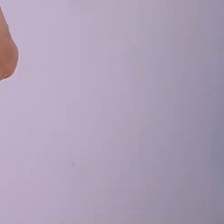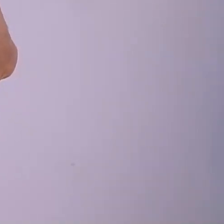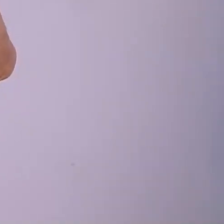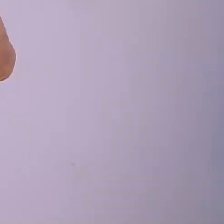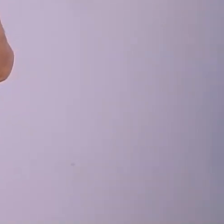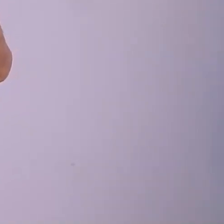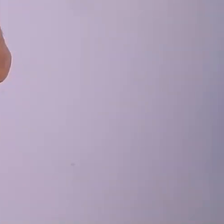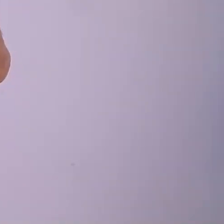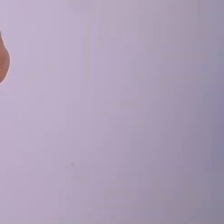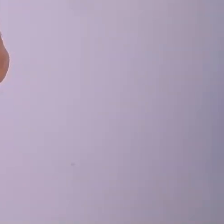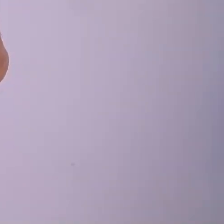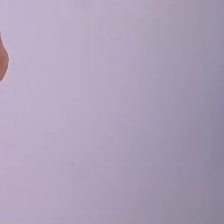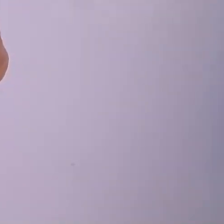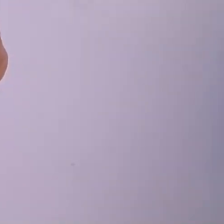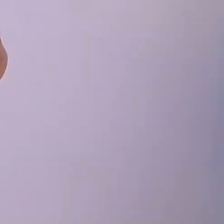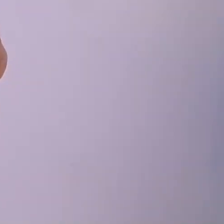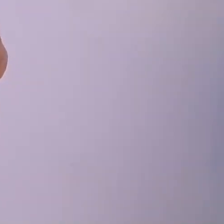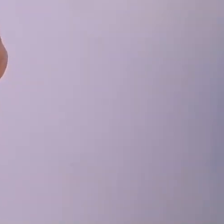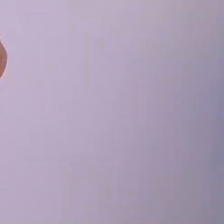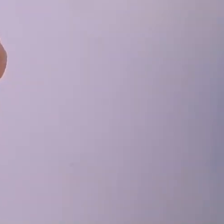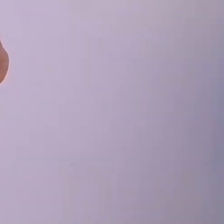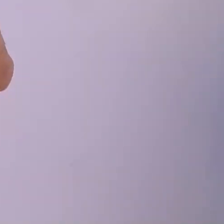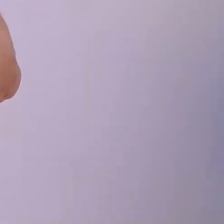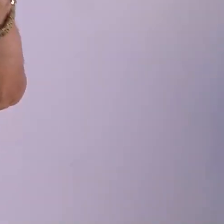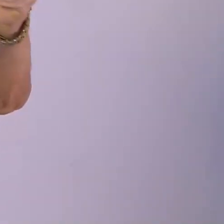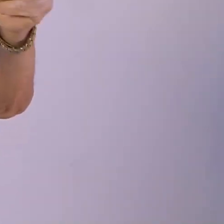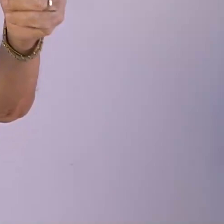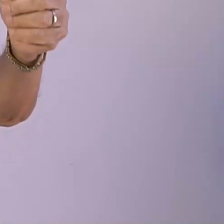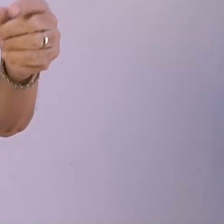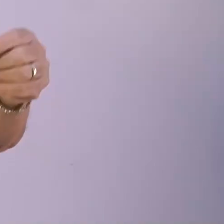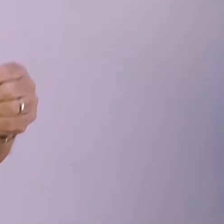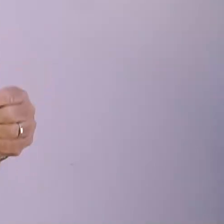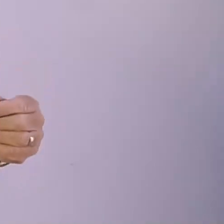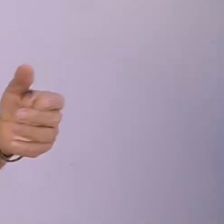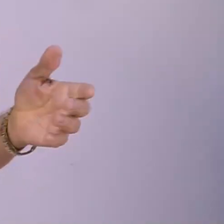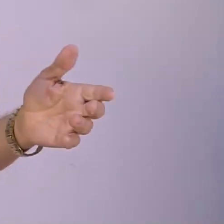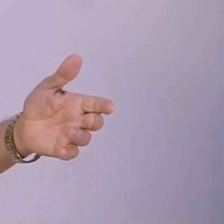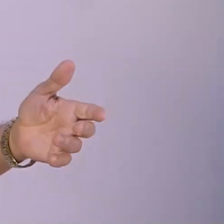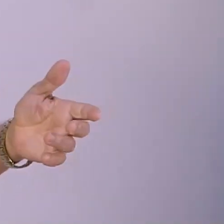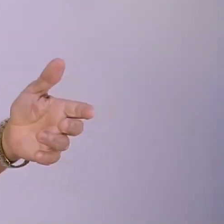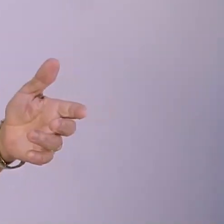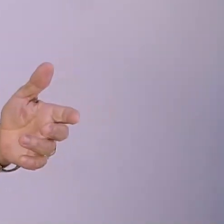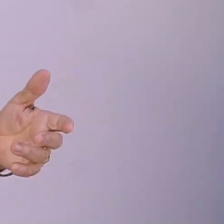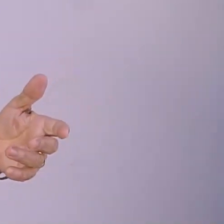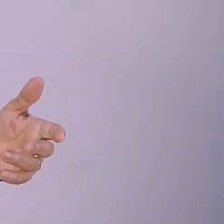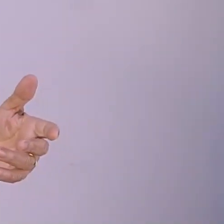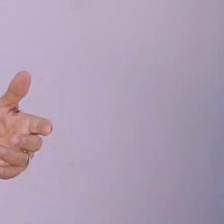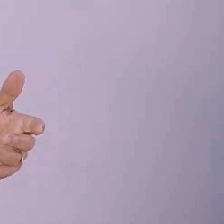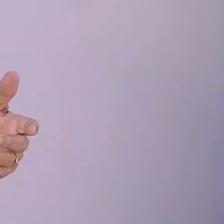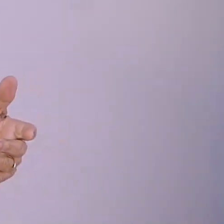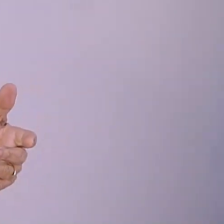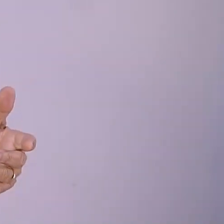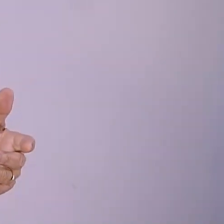Olha só o que acontece, meu caro aluno. Olha só, o balão